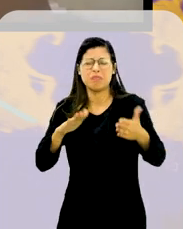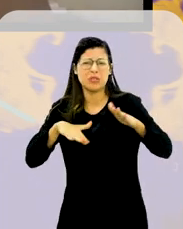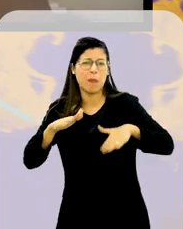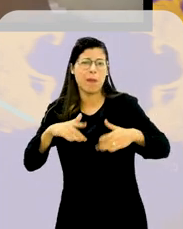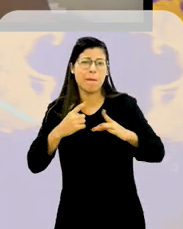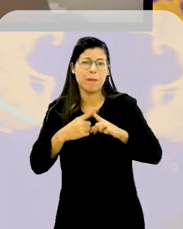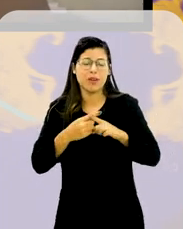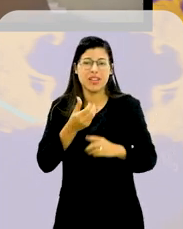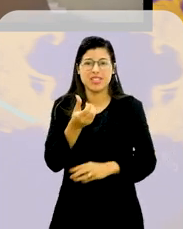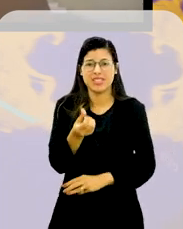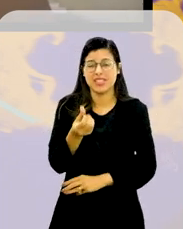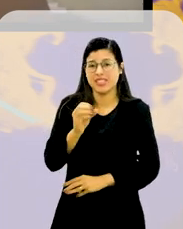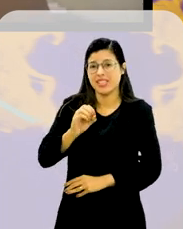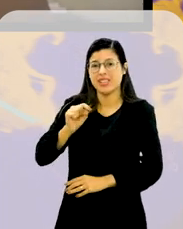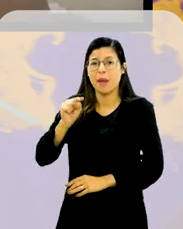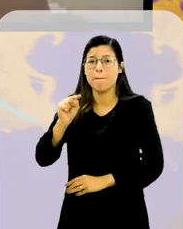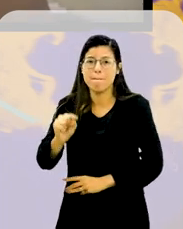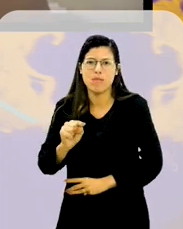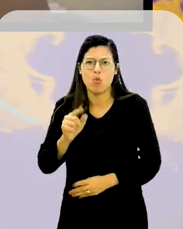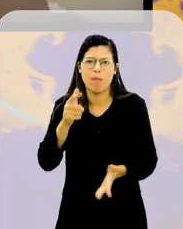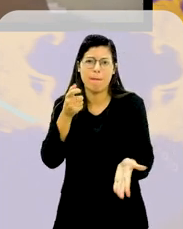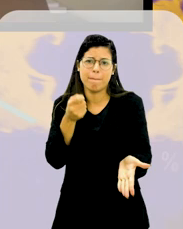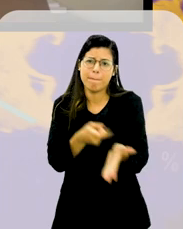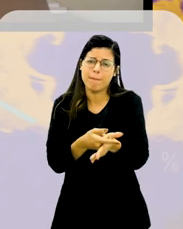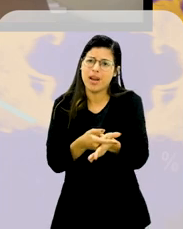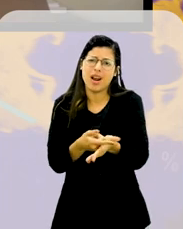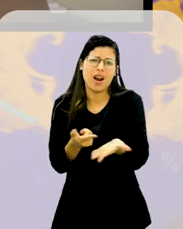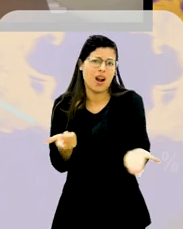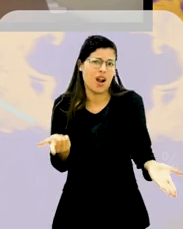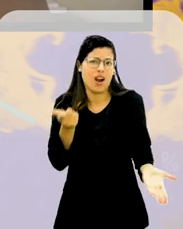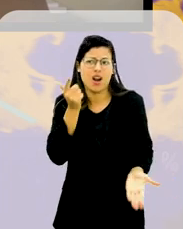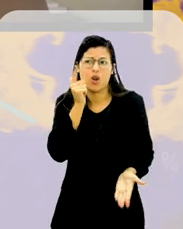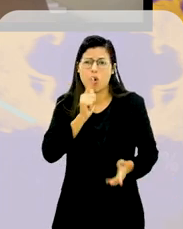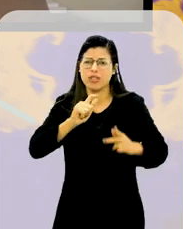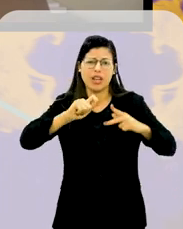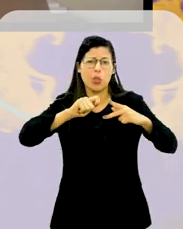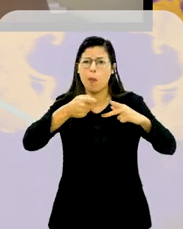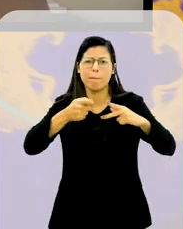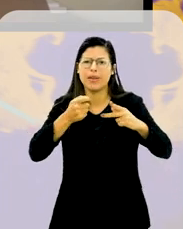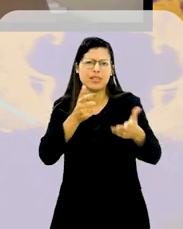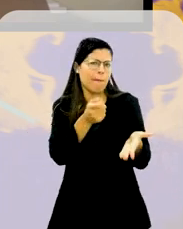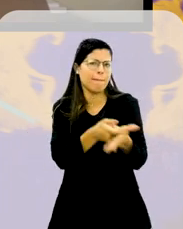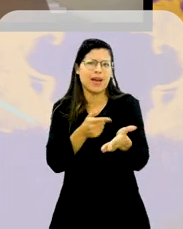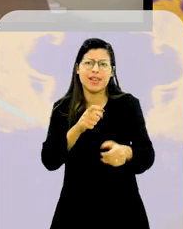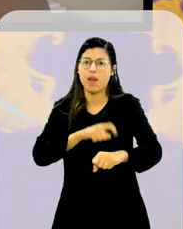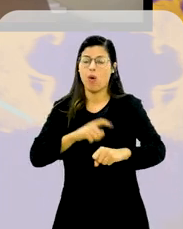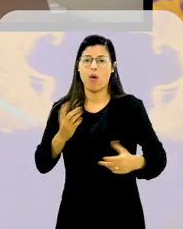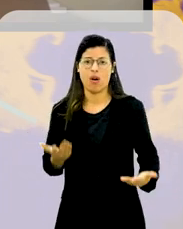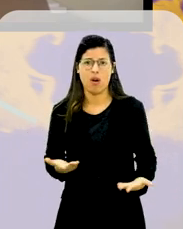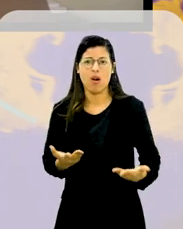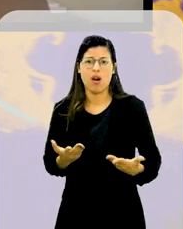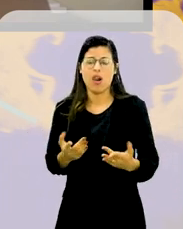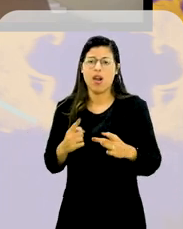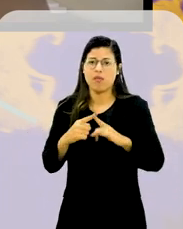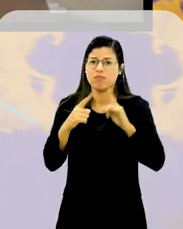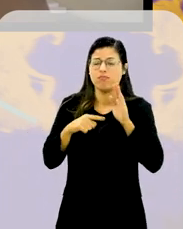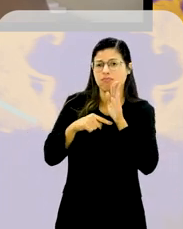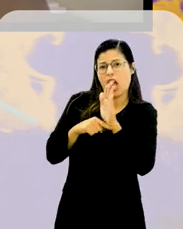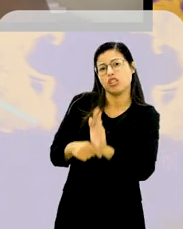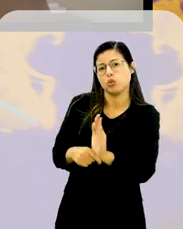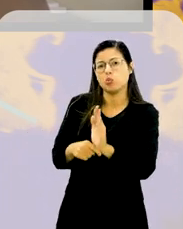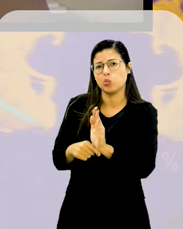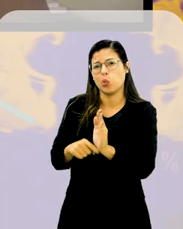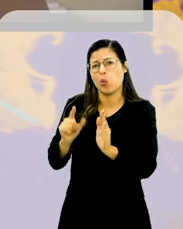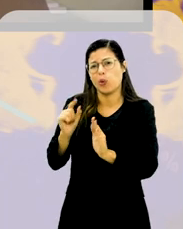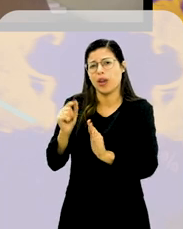entre aspas né Rui porque 60.000 de Condenação para pagar isso daí ele tira da cara e faz um pix na hora a parte boa